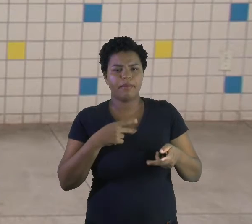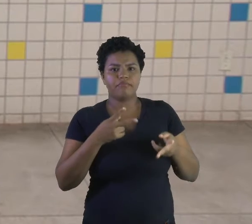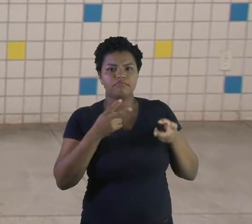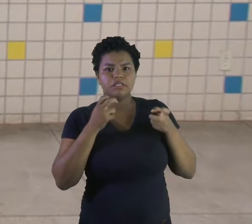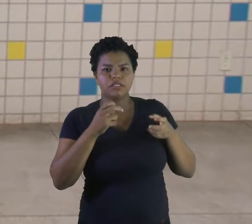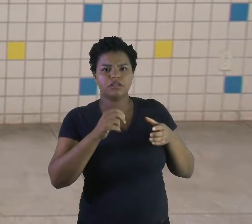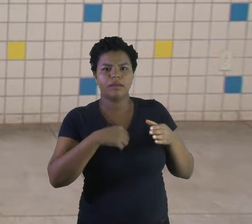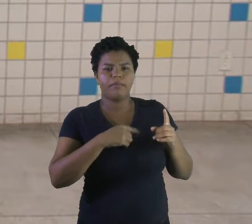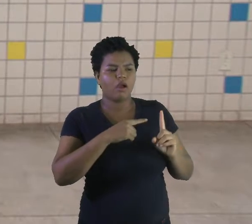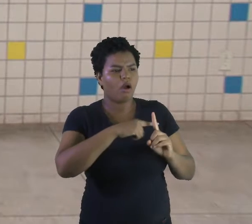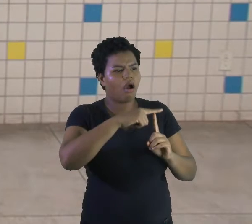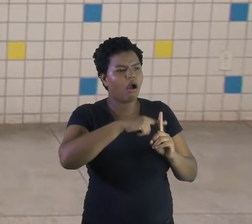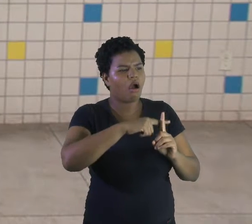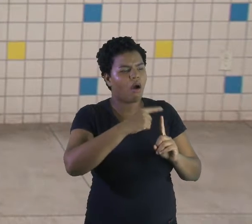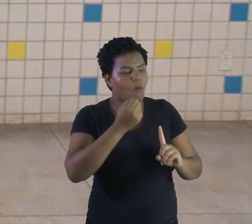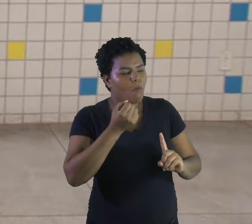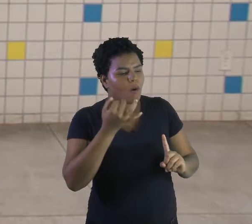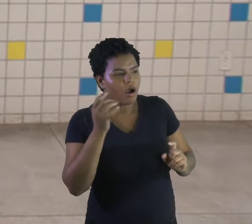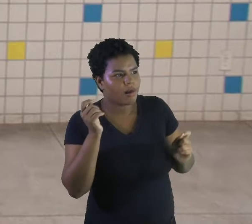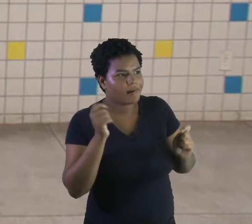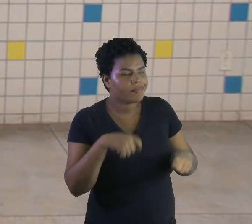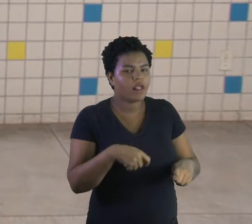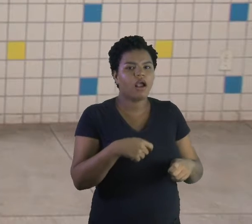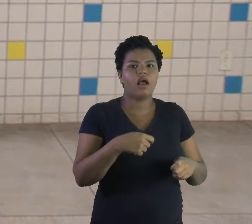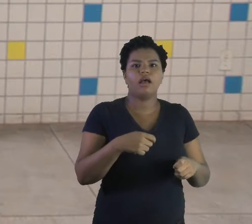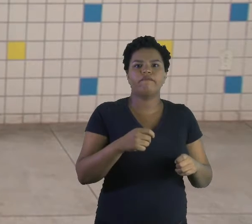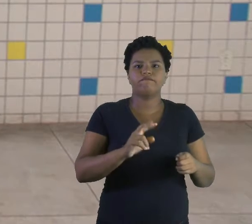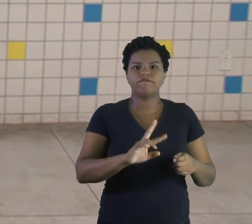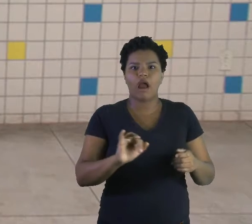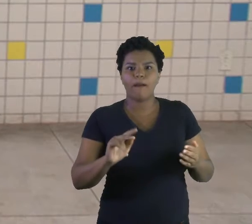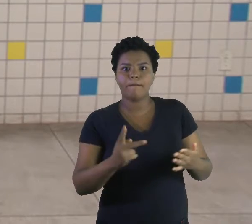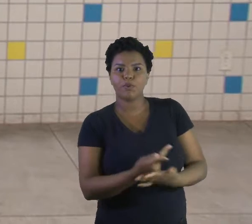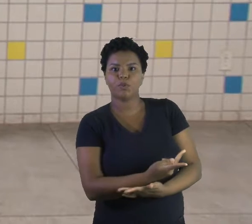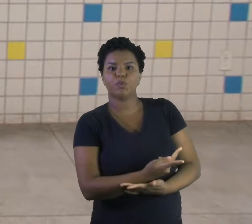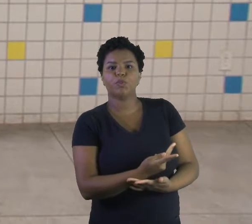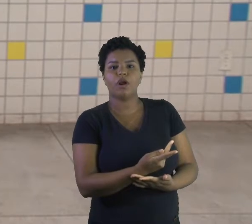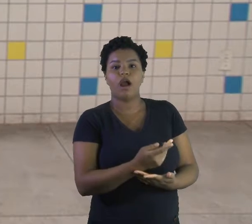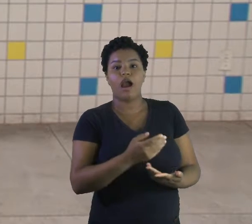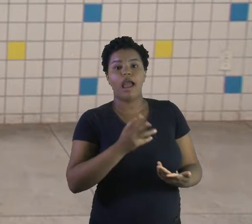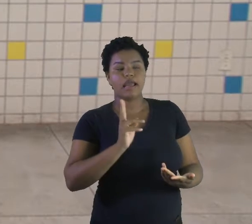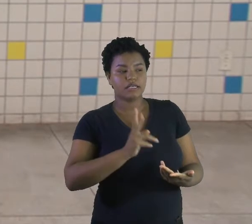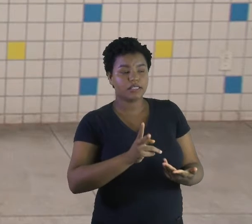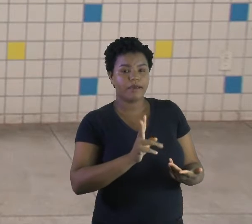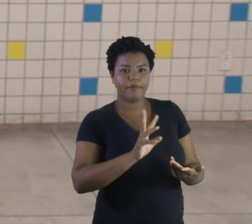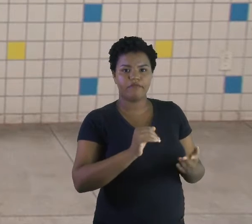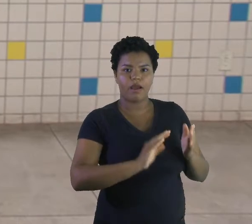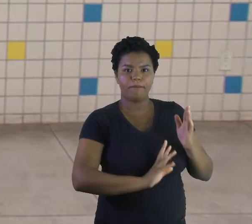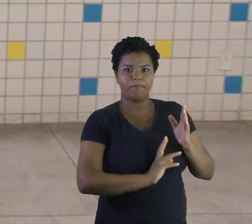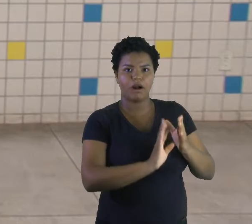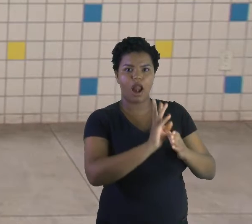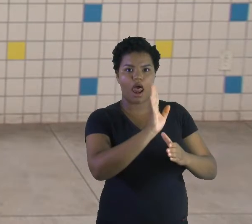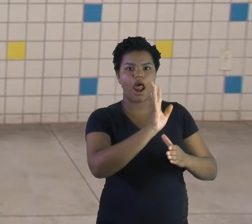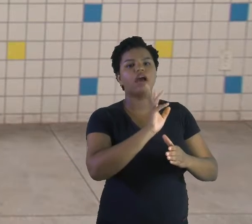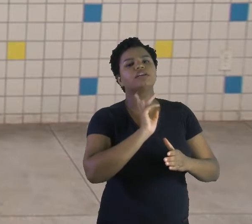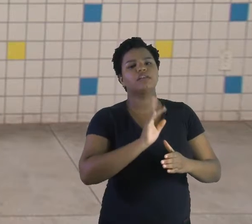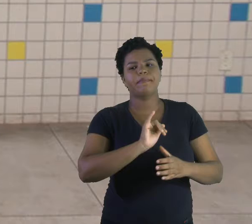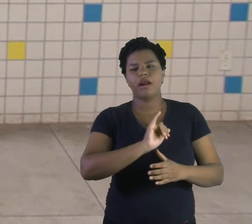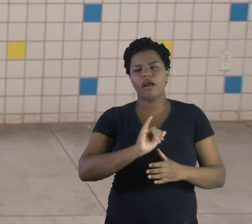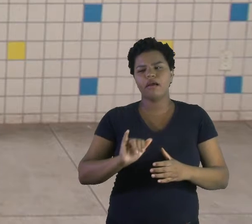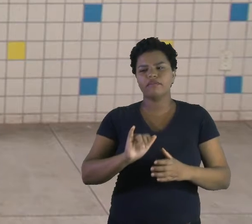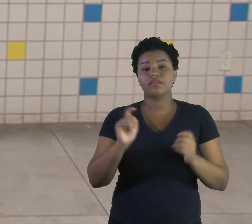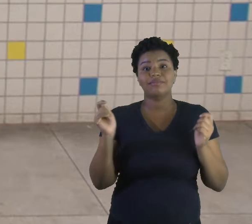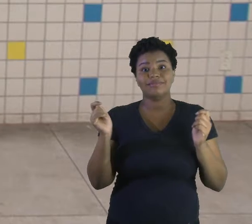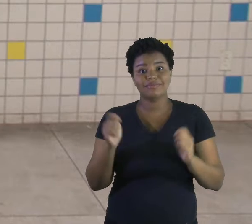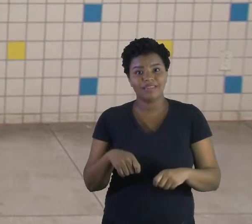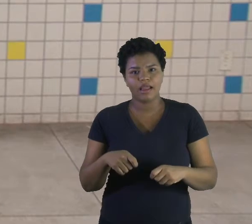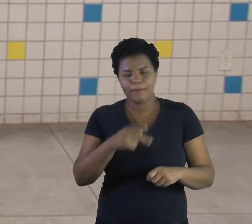quase sempre, quando vão entrar em atividade, eles dão vários sinais, né? Que muitas das vezes dá tempo,